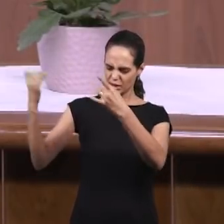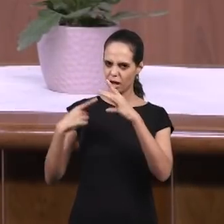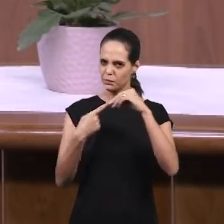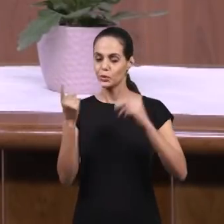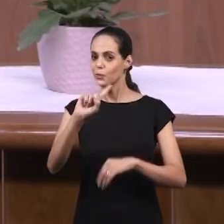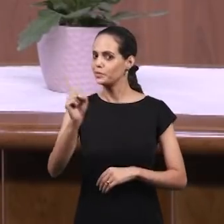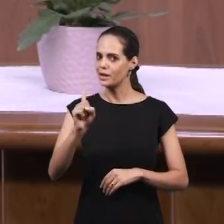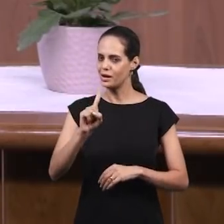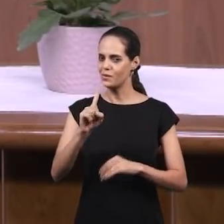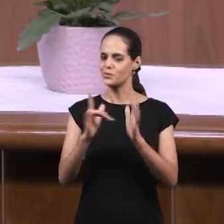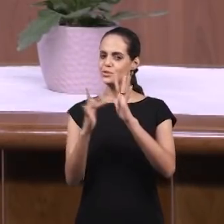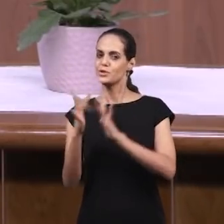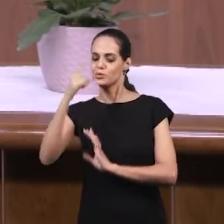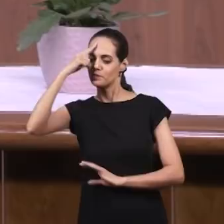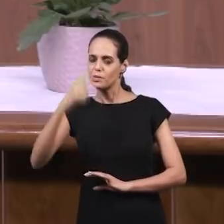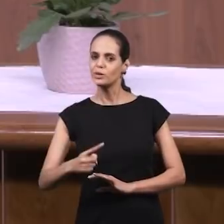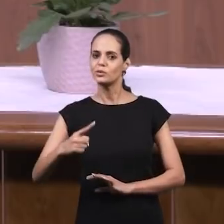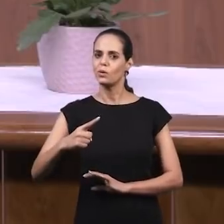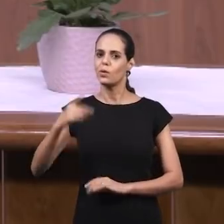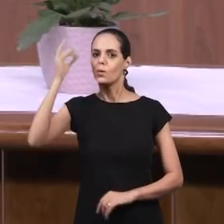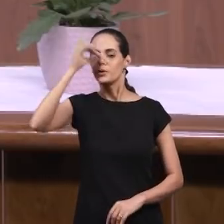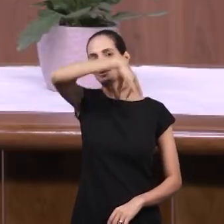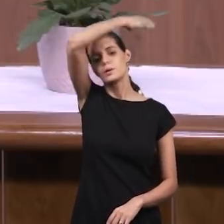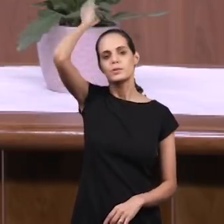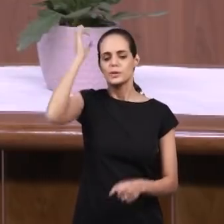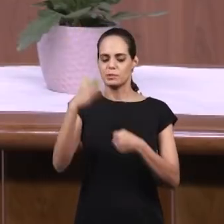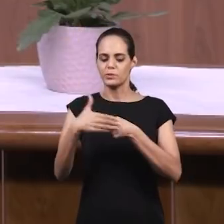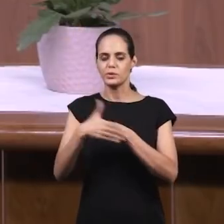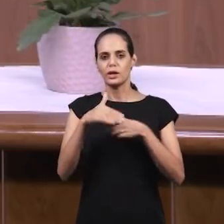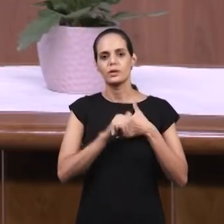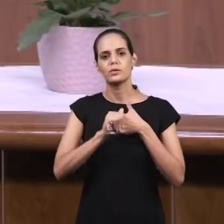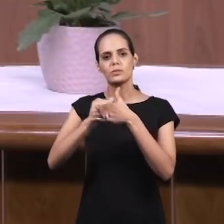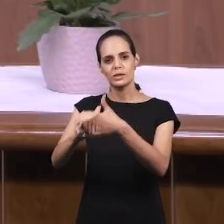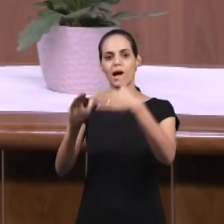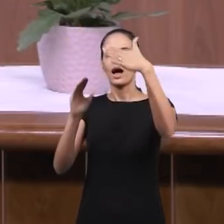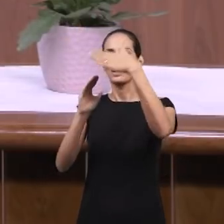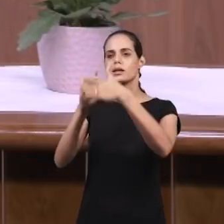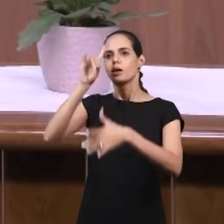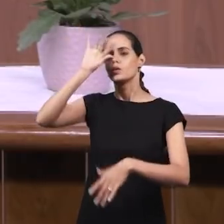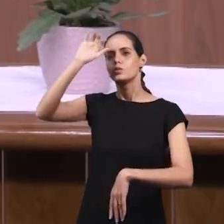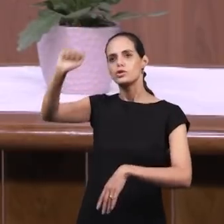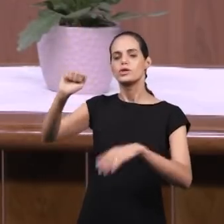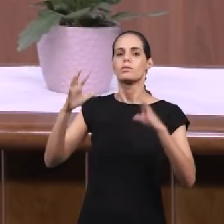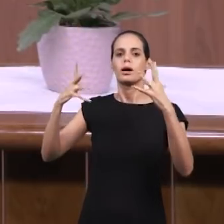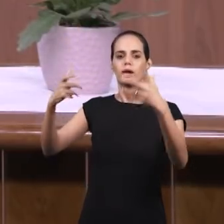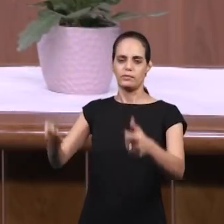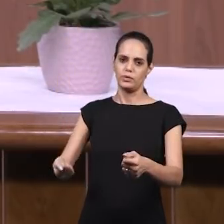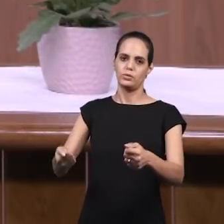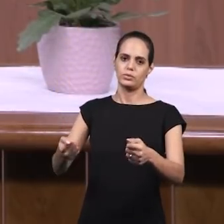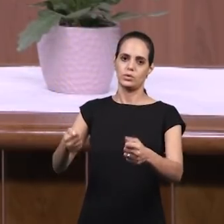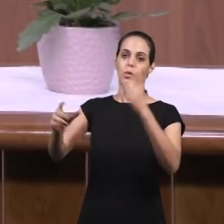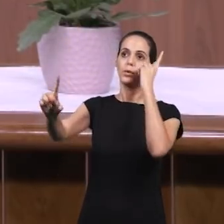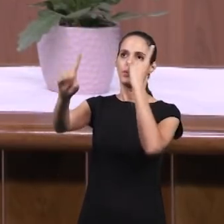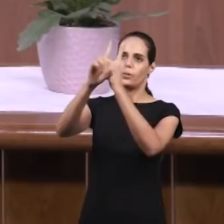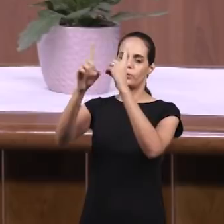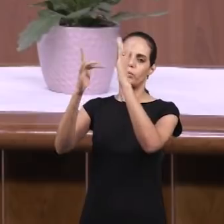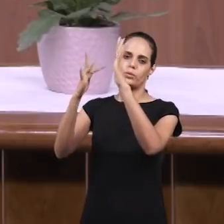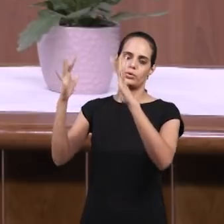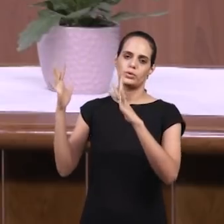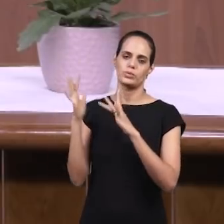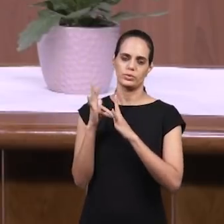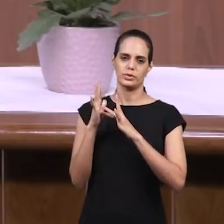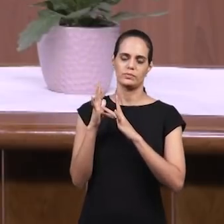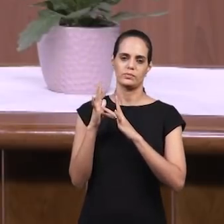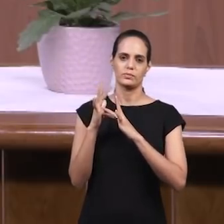Ele está conosco para nos conduzir até esse dia maravilhoso, até esse encontro maravilhoso com o Senhor